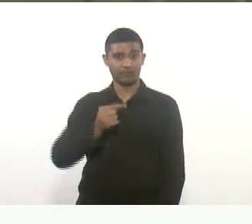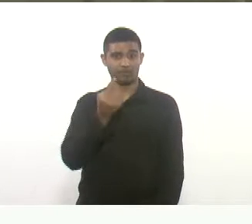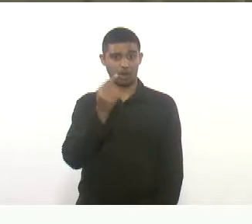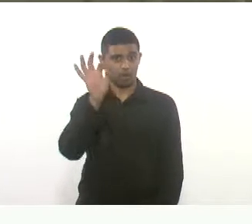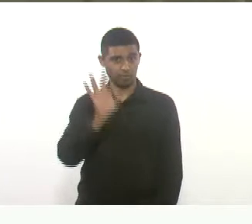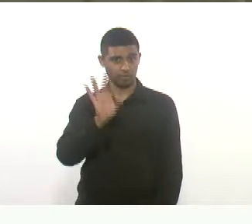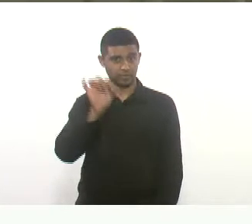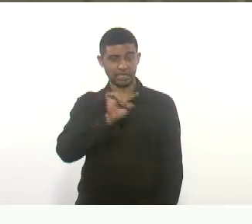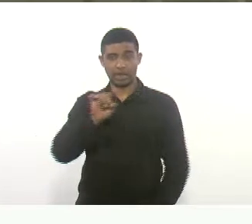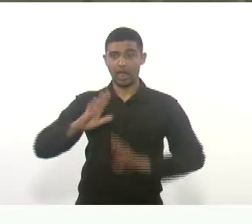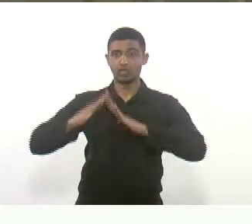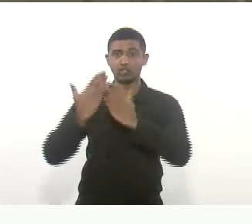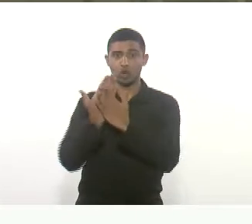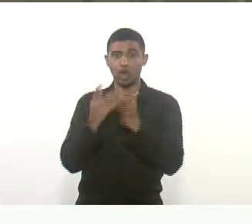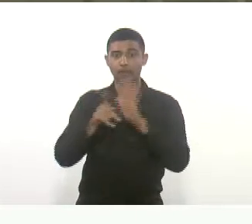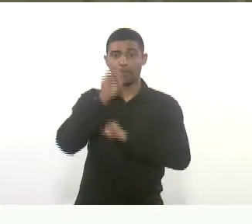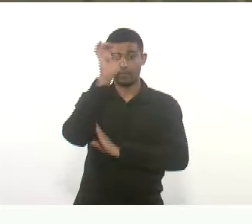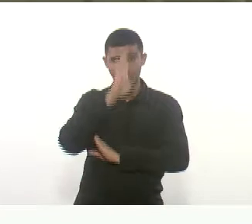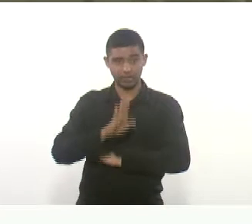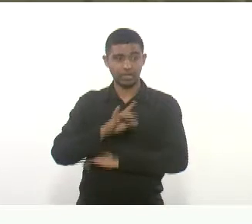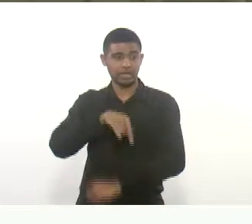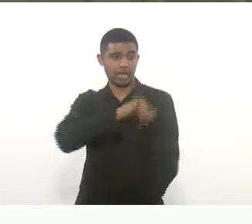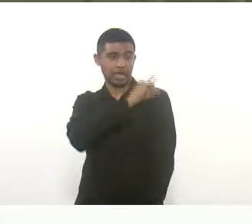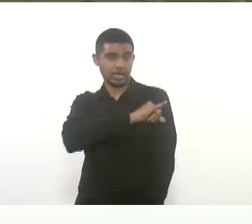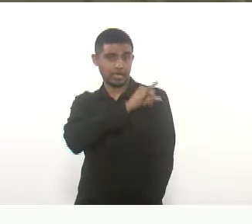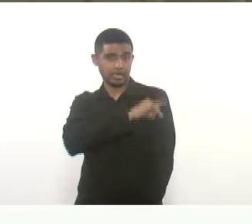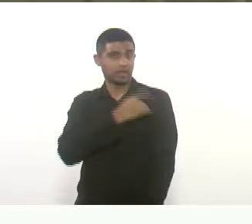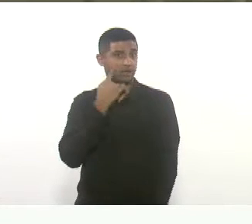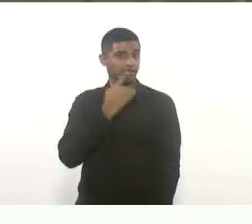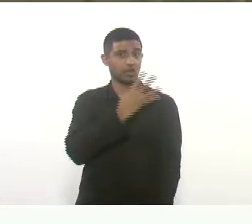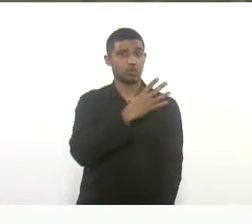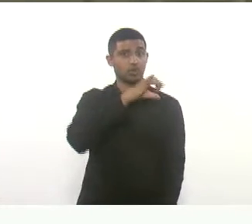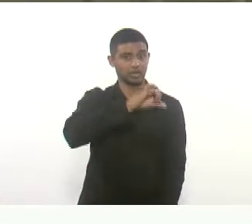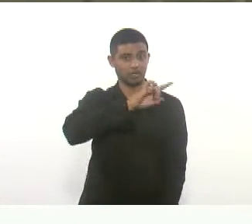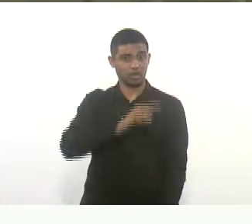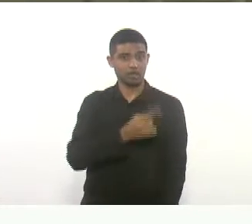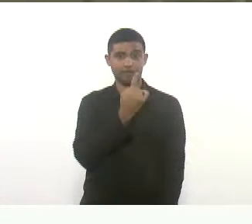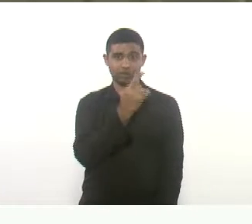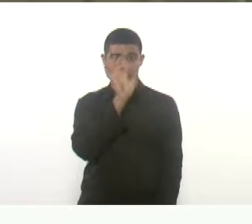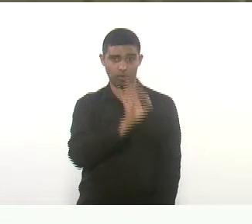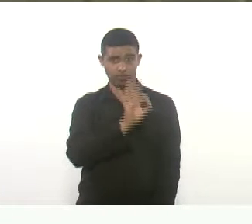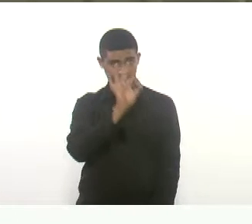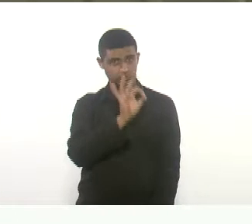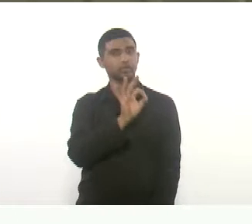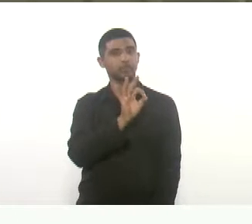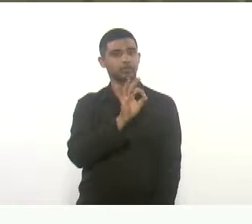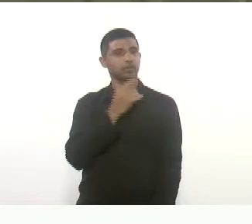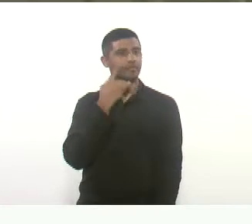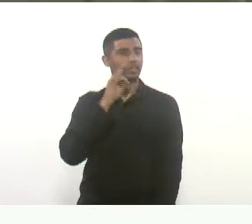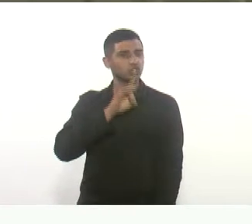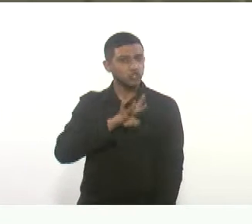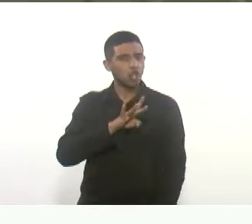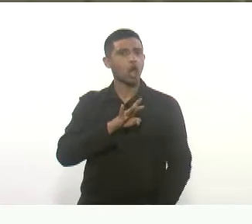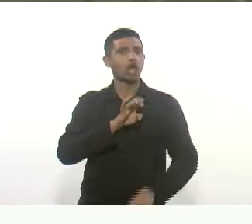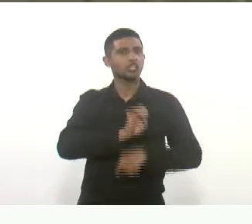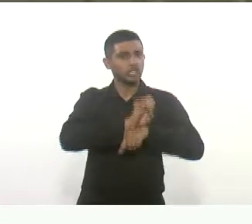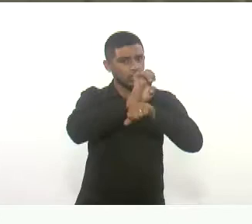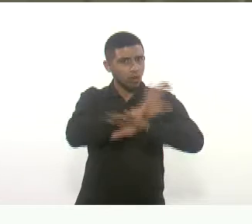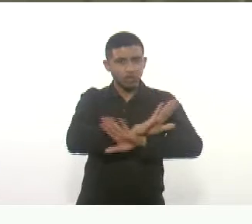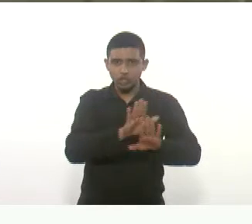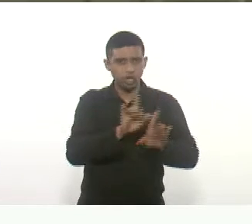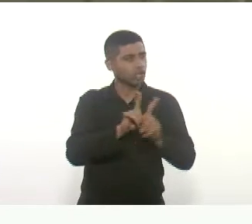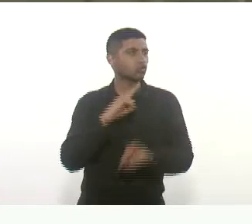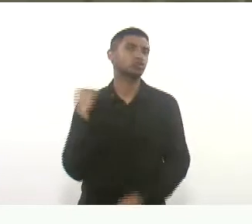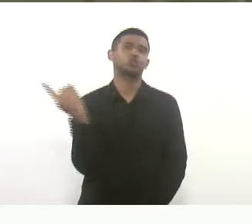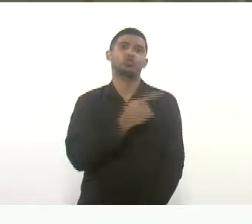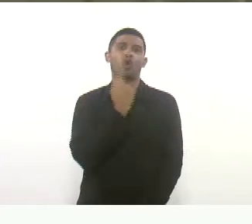40,1% das escolas brasileiras e o Rio, acima disso, com 49,1%. Aqui não é só a rede estadual, tá? É Rio como